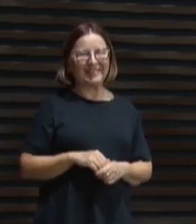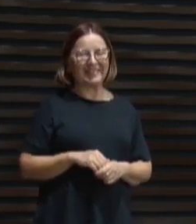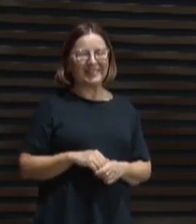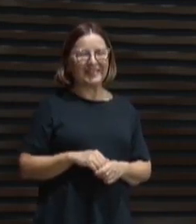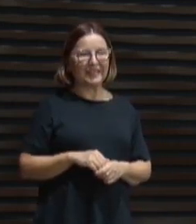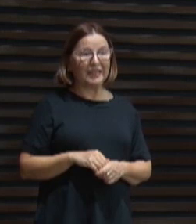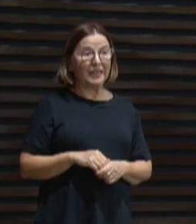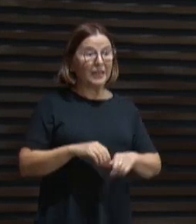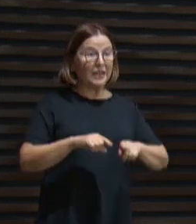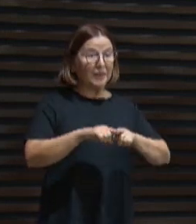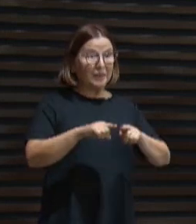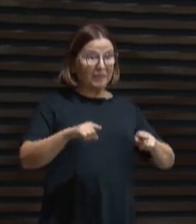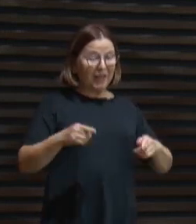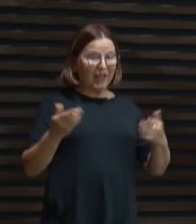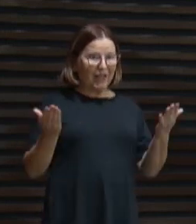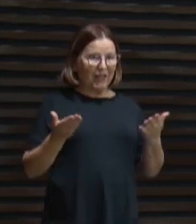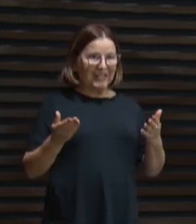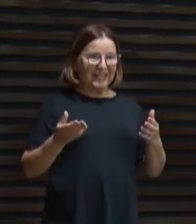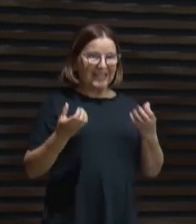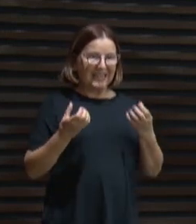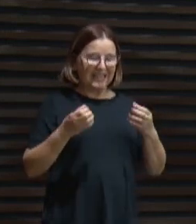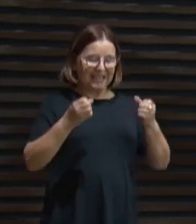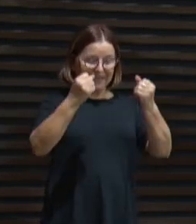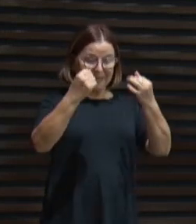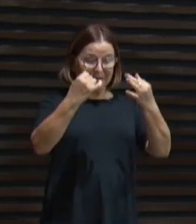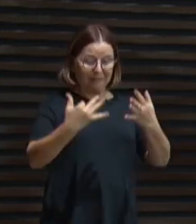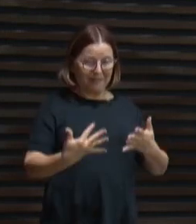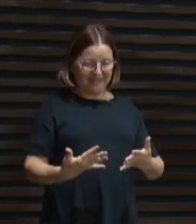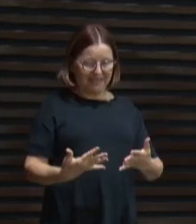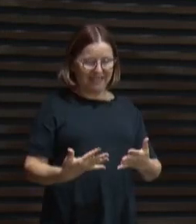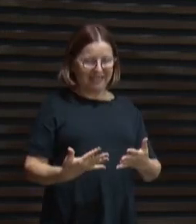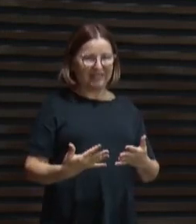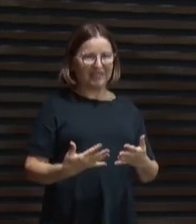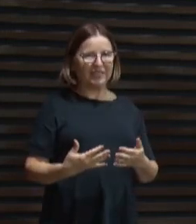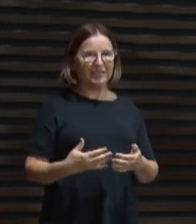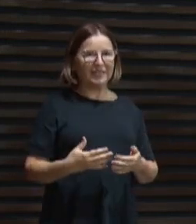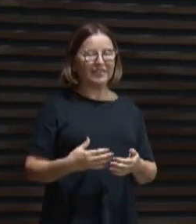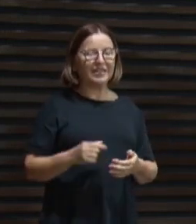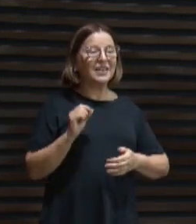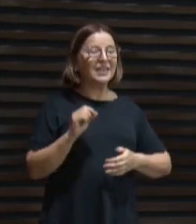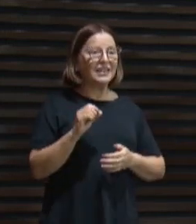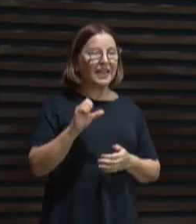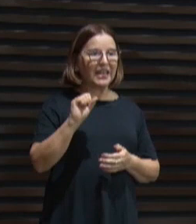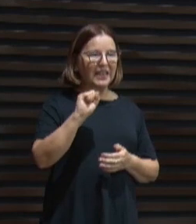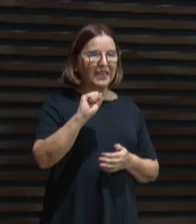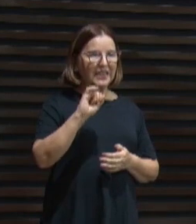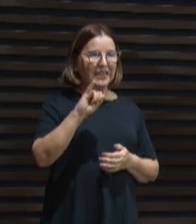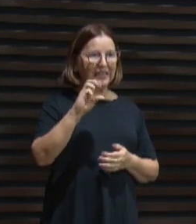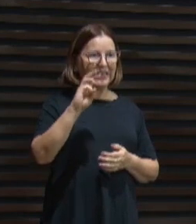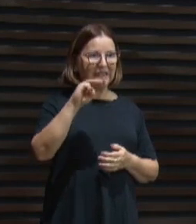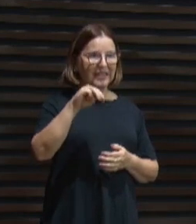ok? Mas hoje eu queria trabalhar um pouquinho sobre Simão. Quem é Simão?